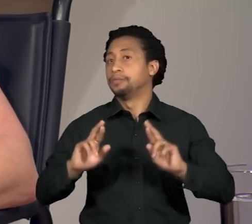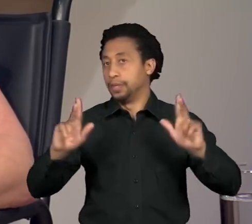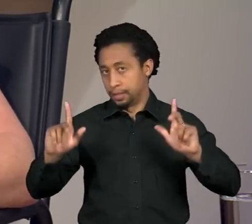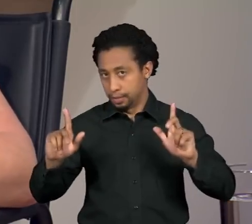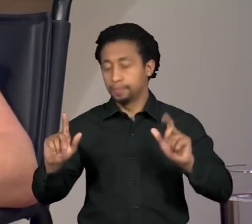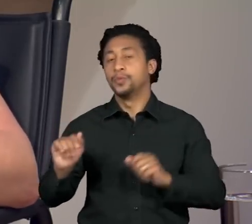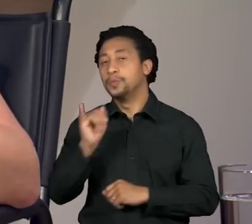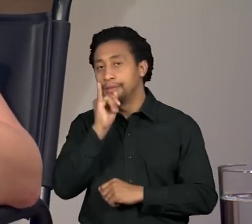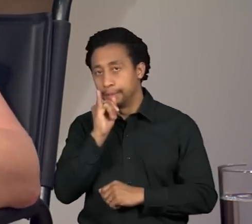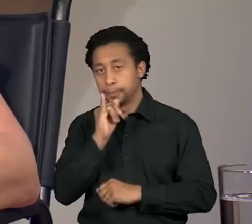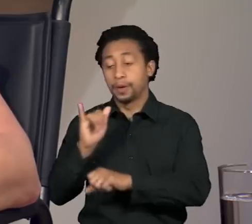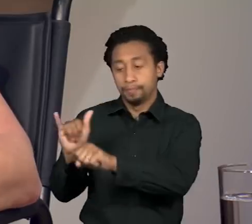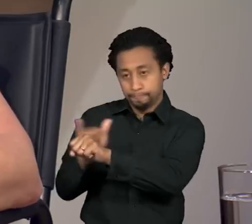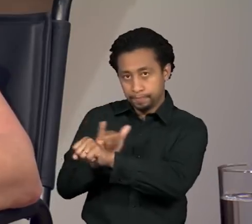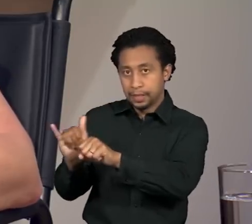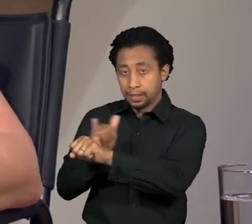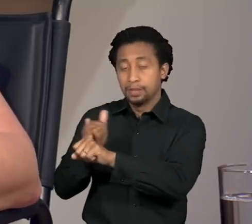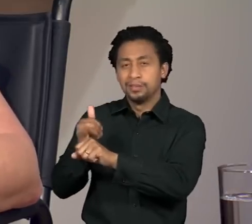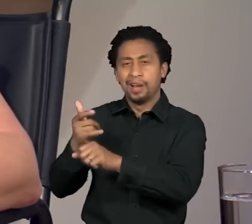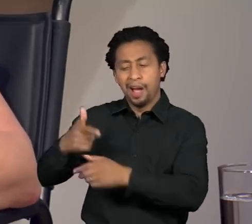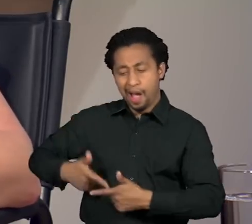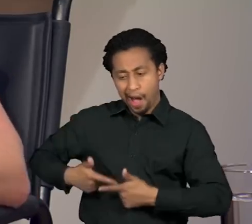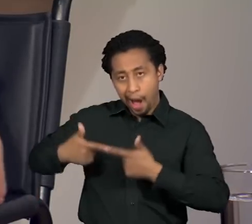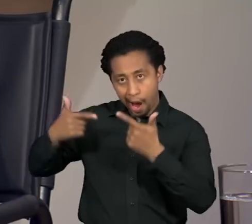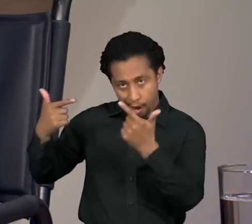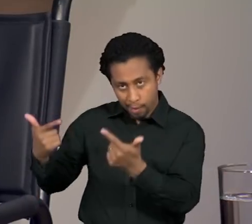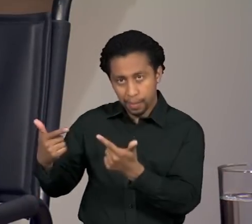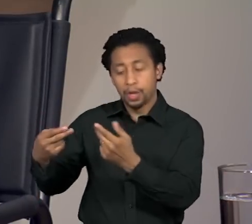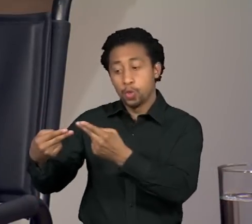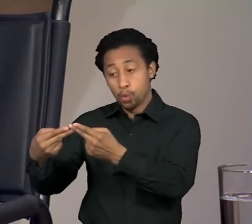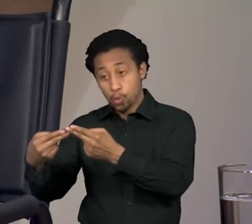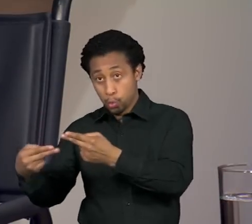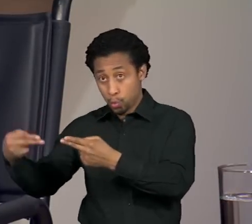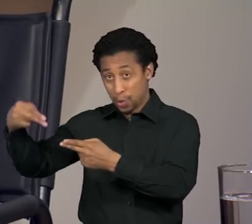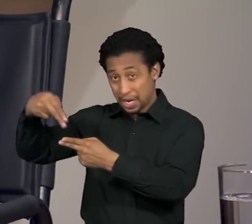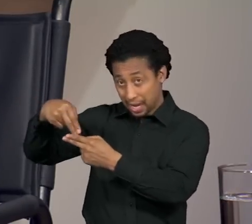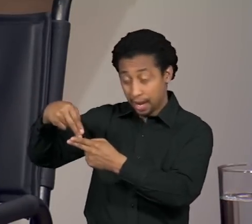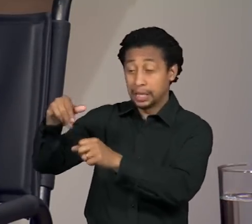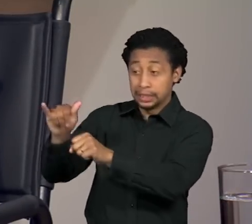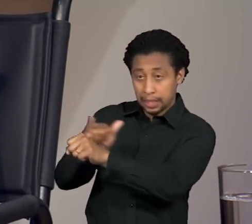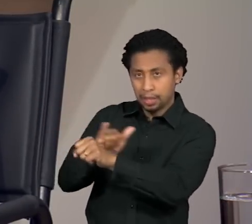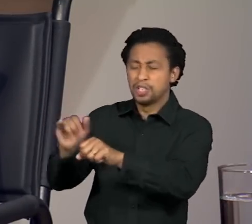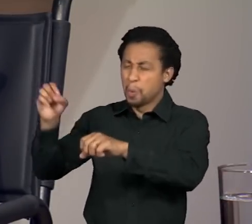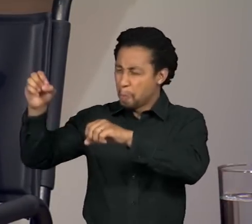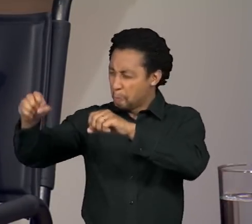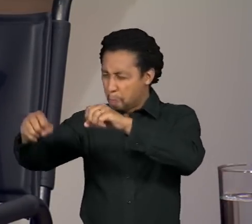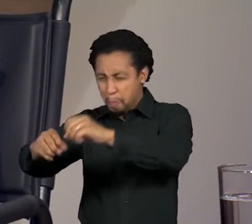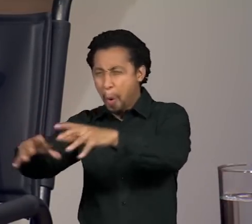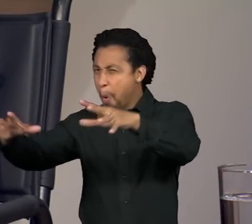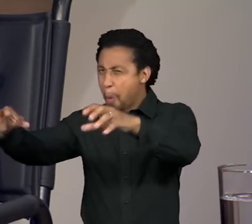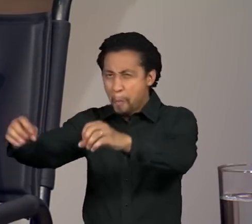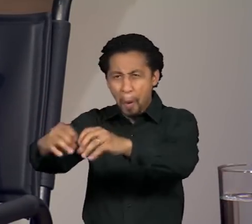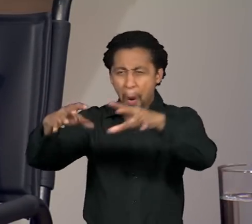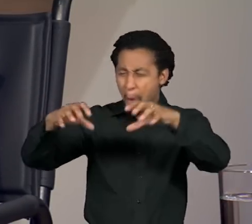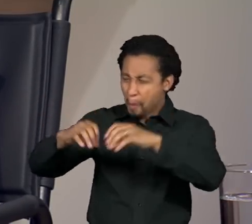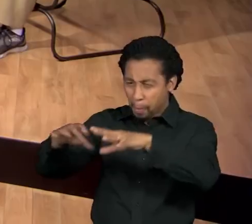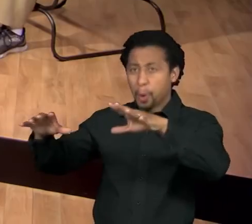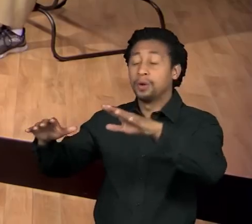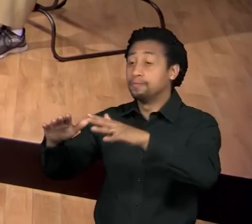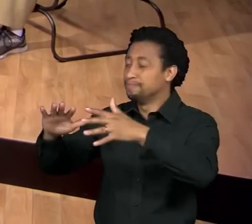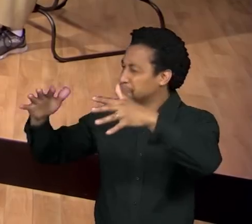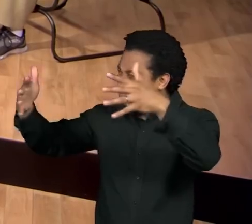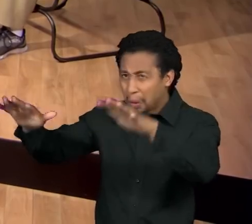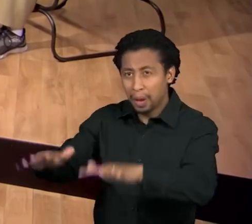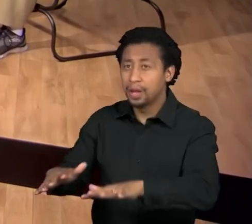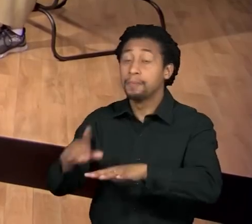nucleares estratégicas, que causariam grandes estragos, e a tal das armas nucleares táticas, que poderiam ser usadas, né, em